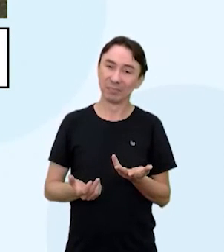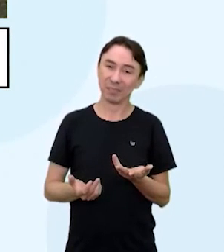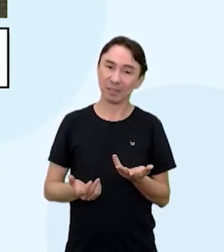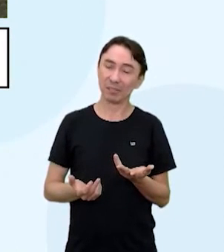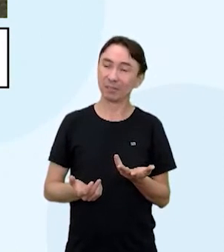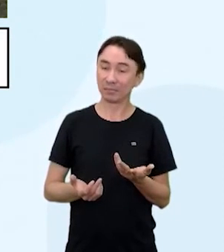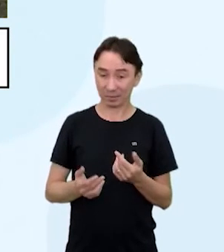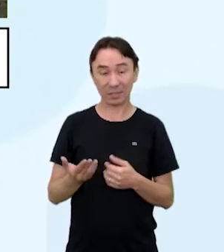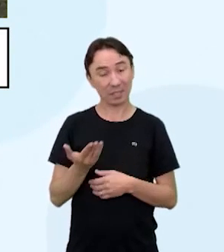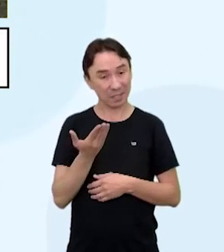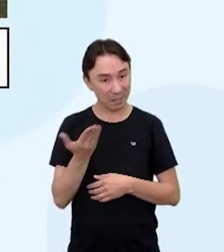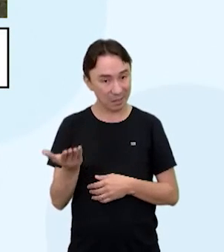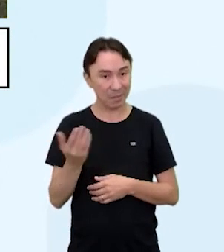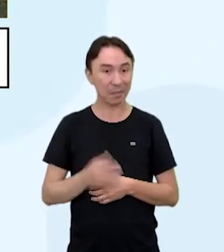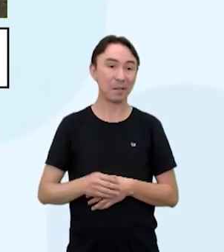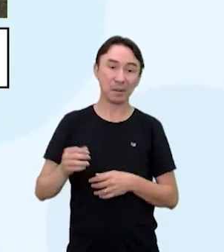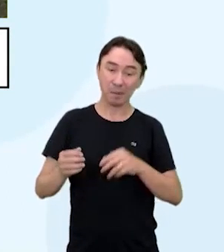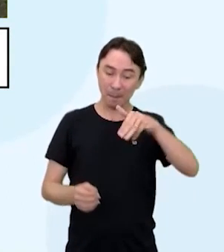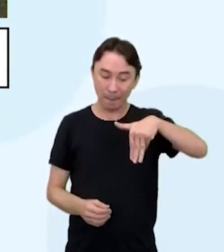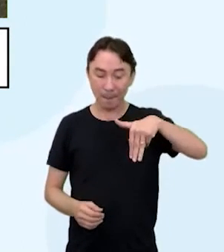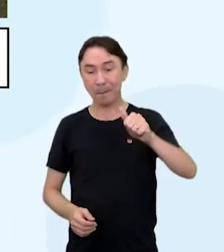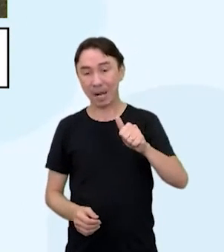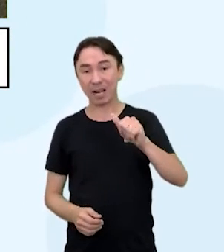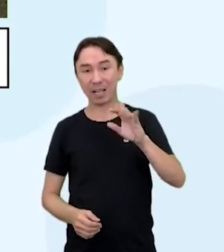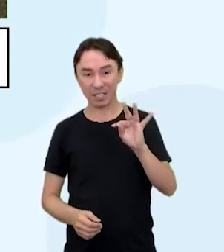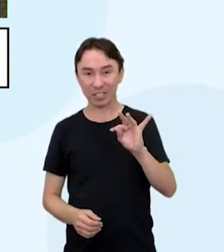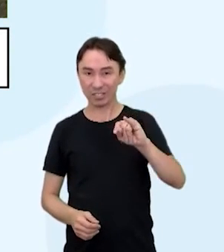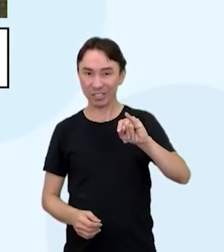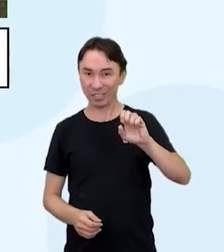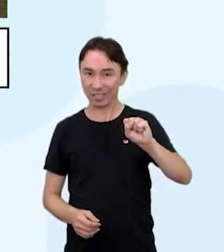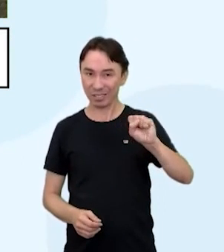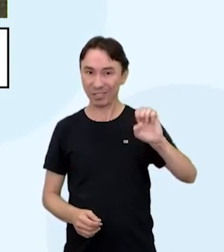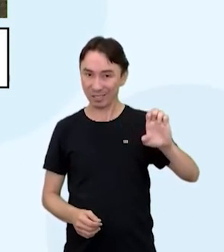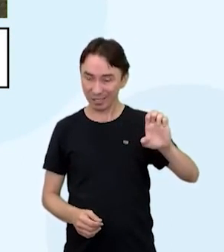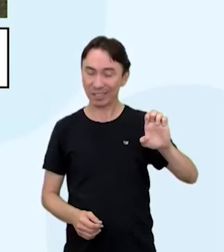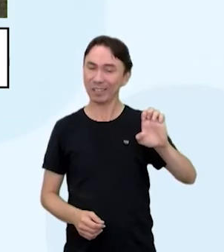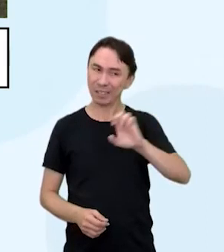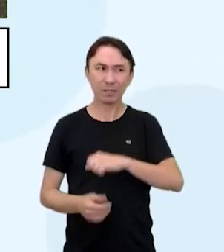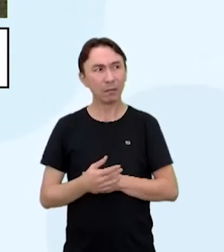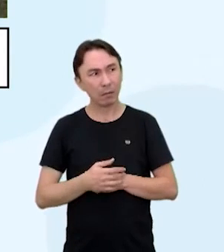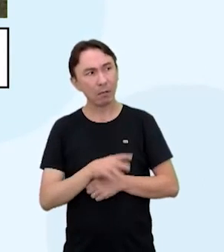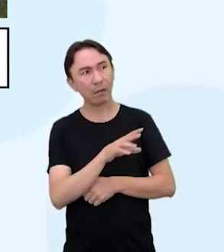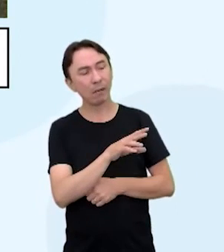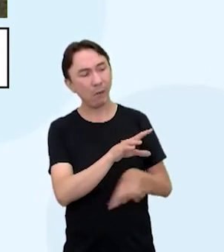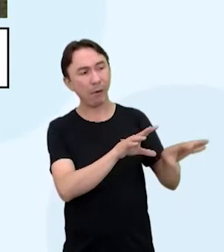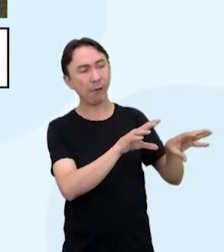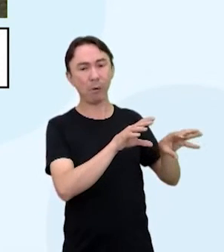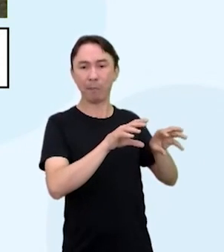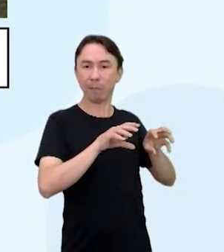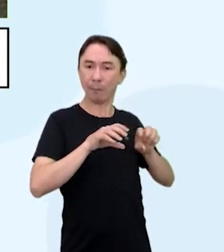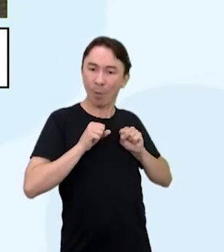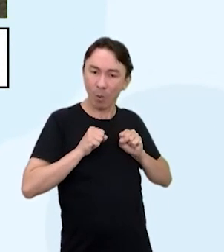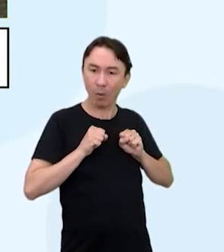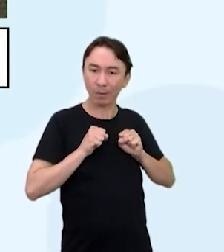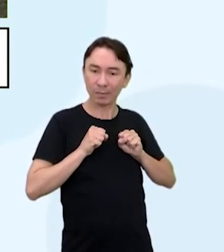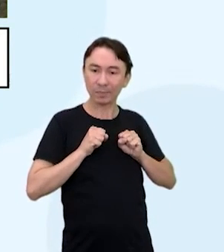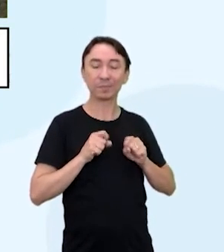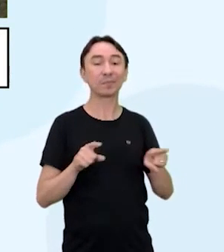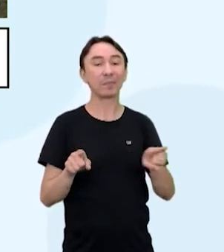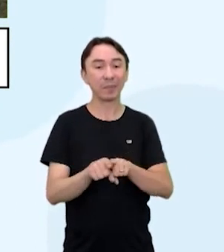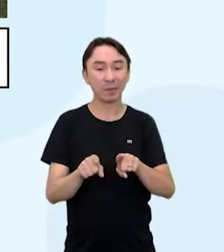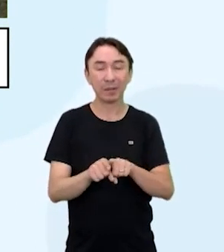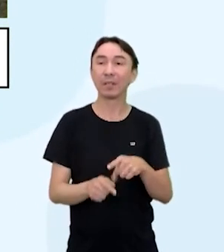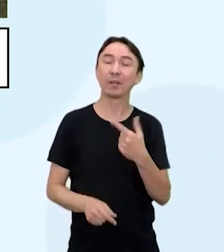o trabalho do Matisse. Ela foi criada ao mesmo tempo em que era realizada uma outra obra do Matisse